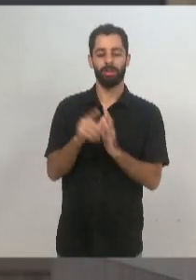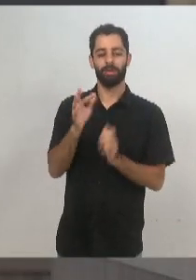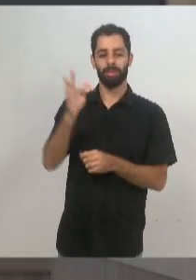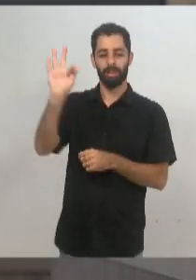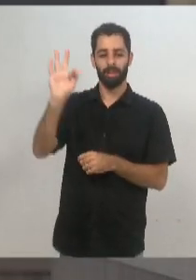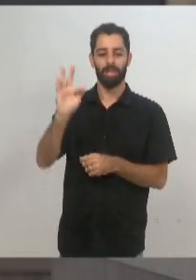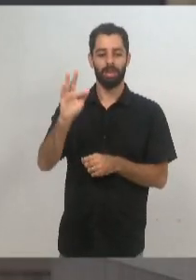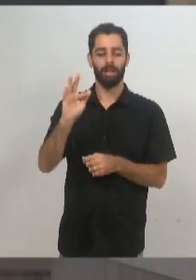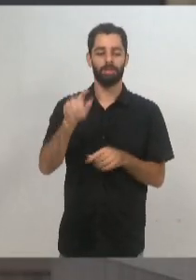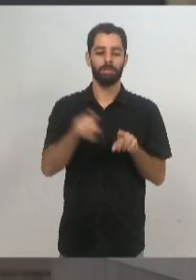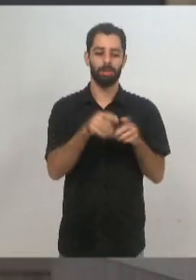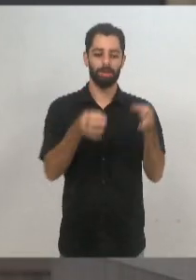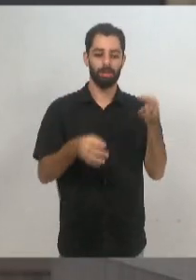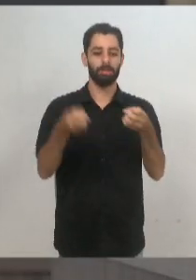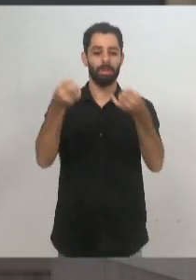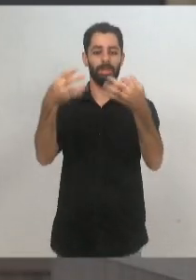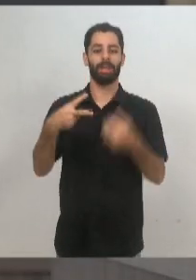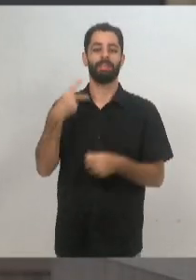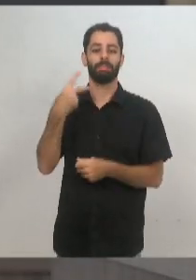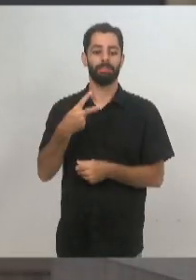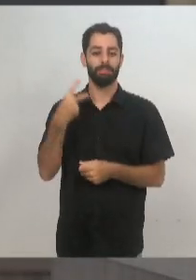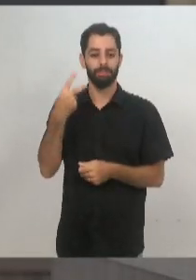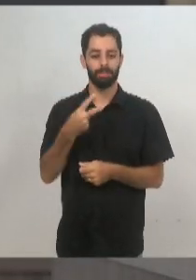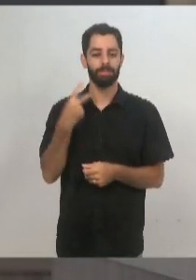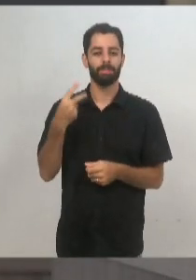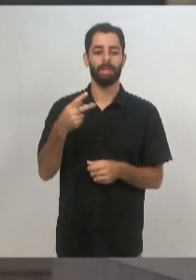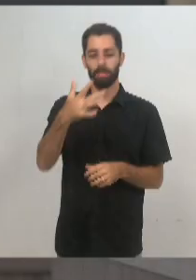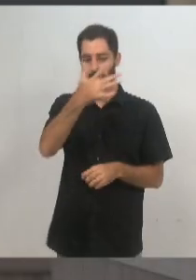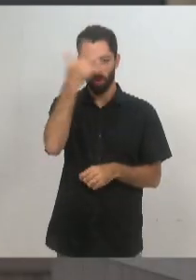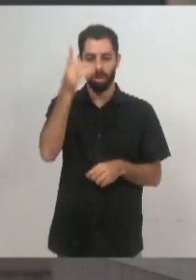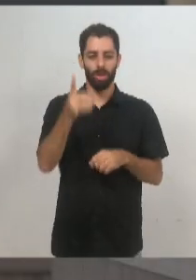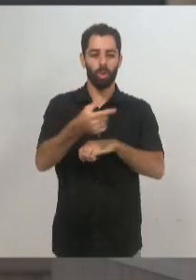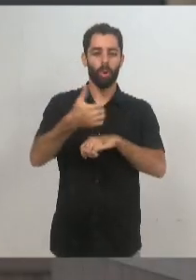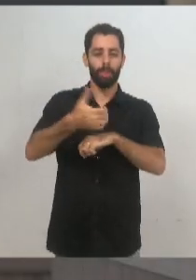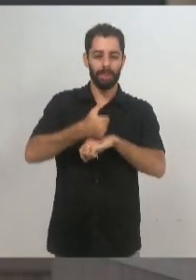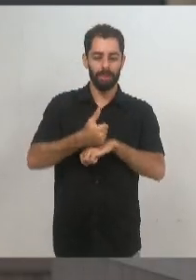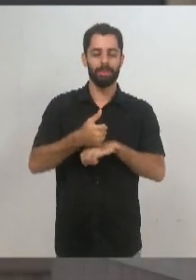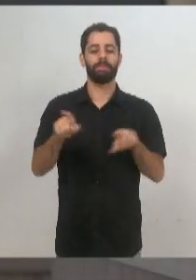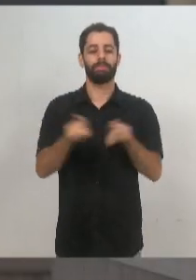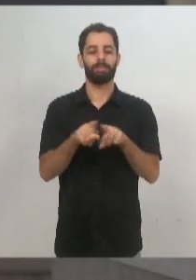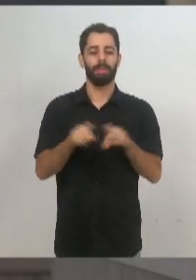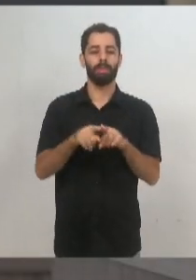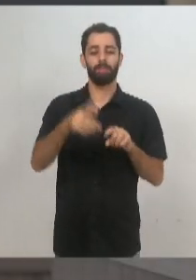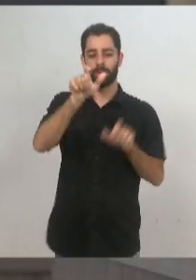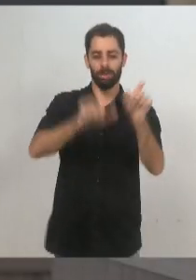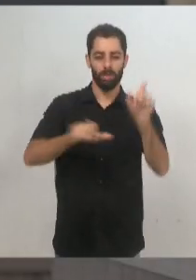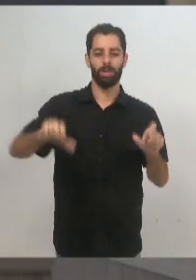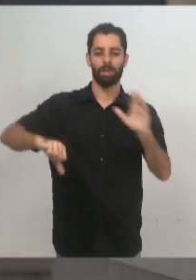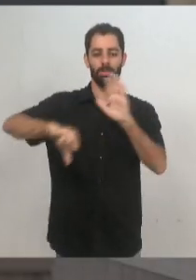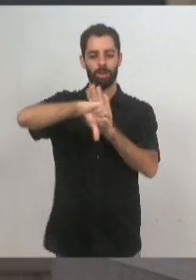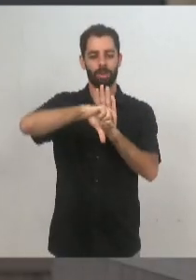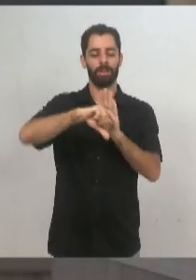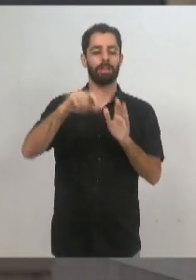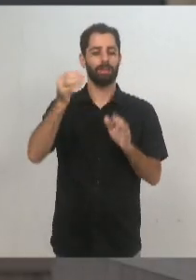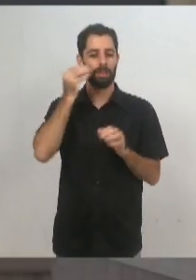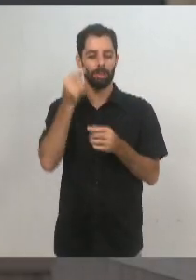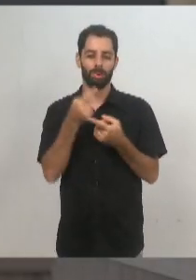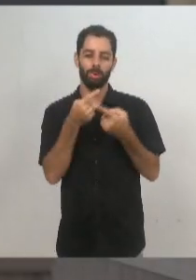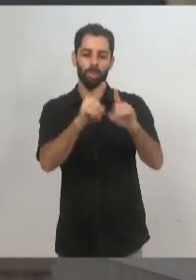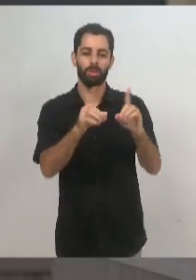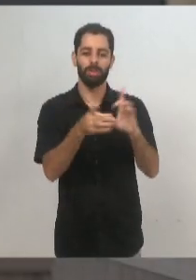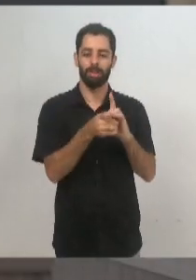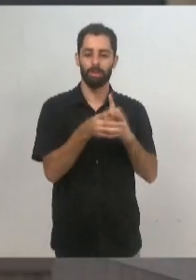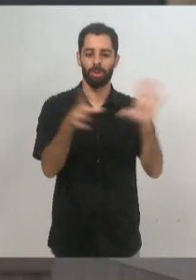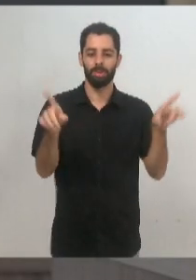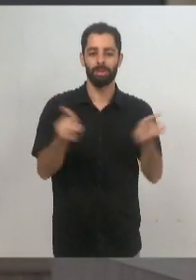dizer, vereadora, que golpista, lugar de criminoso, lugar de quem atentou contra a